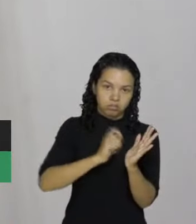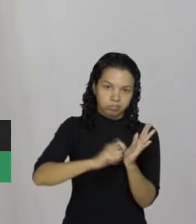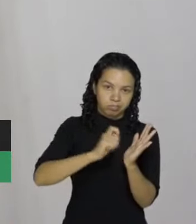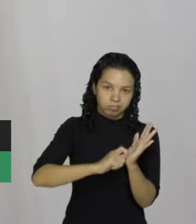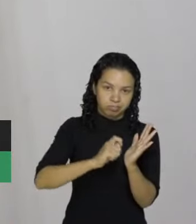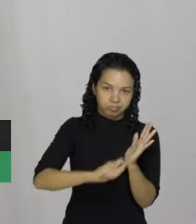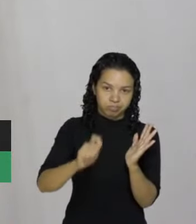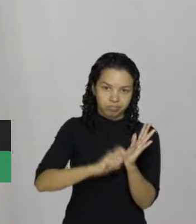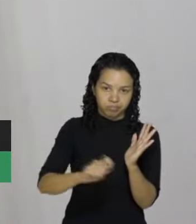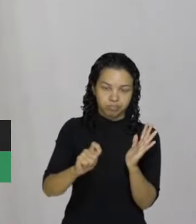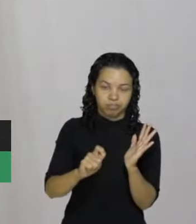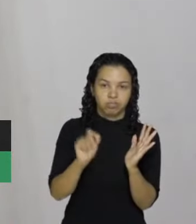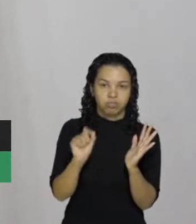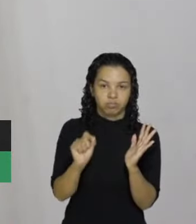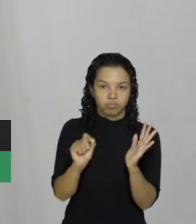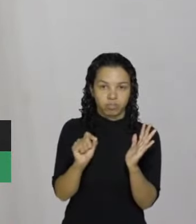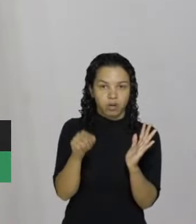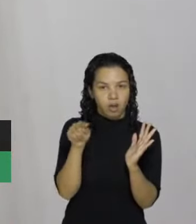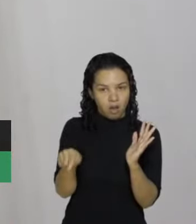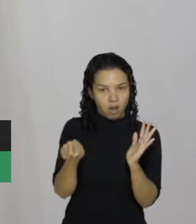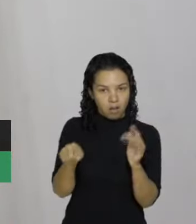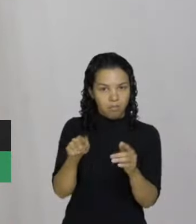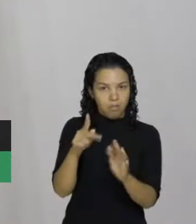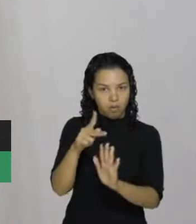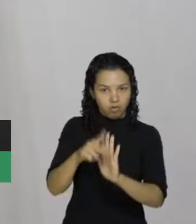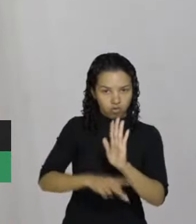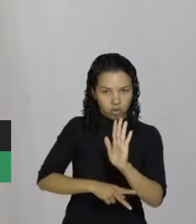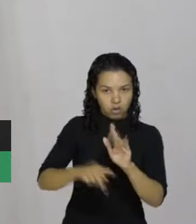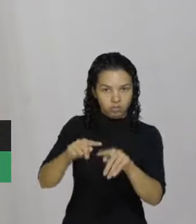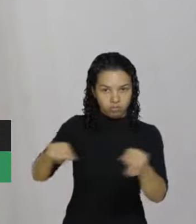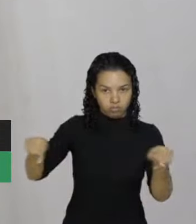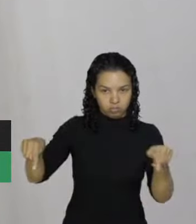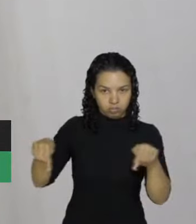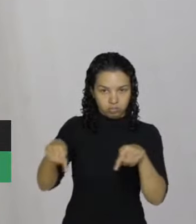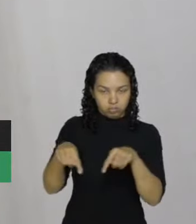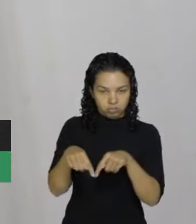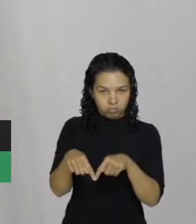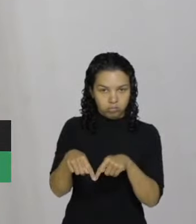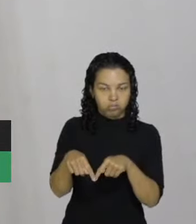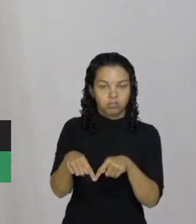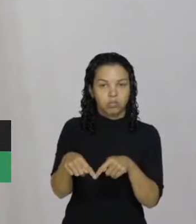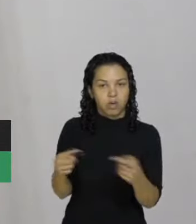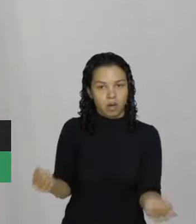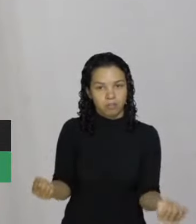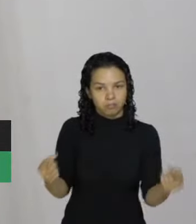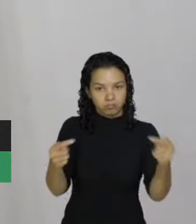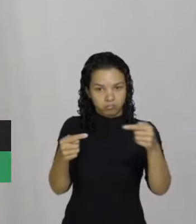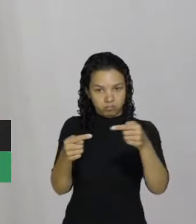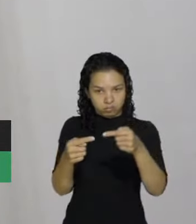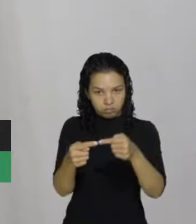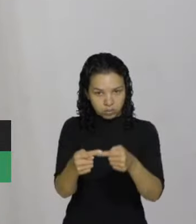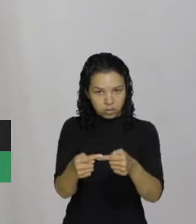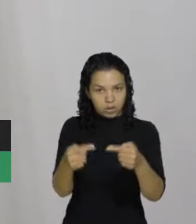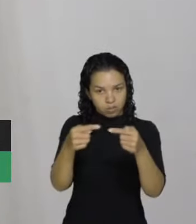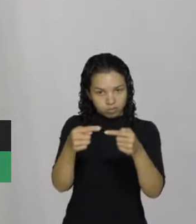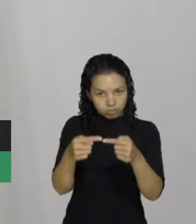atestando que aquele projeto arquitetônico contempla as normas